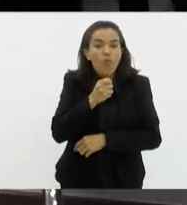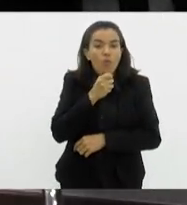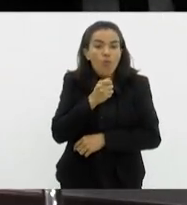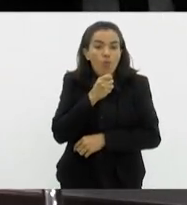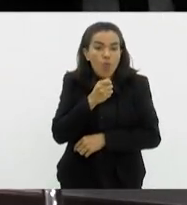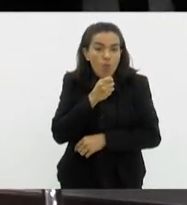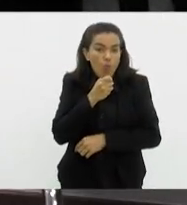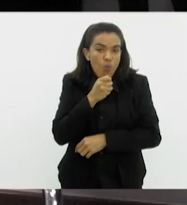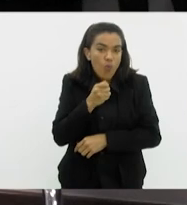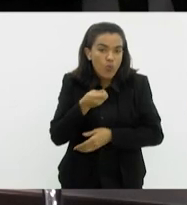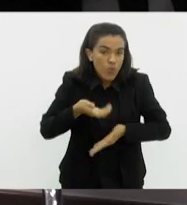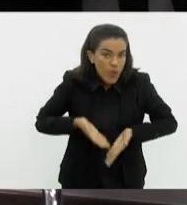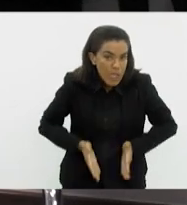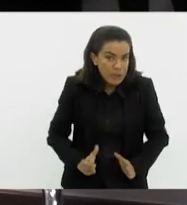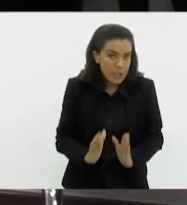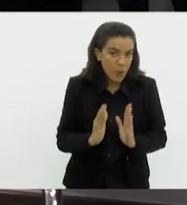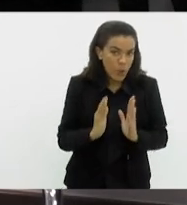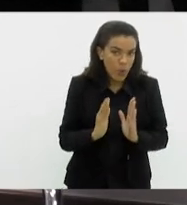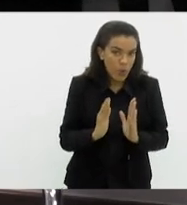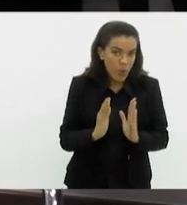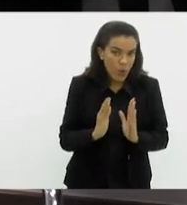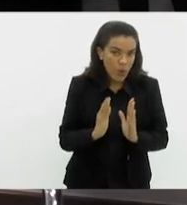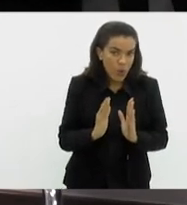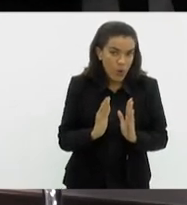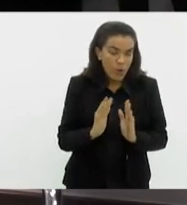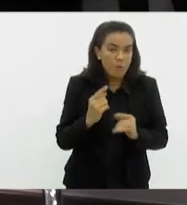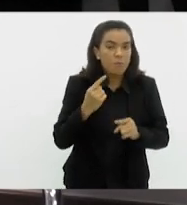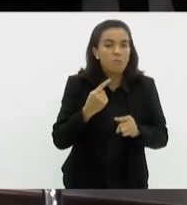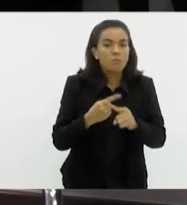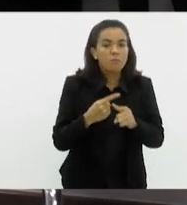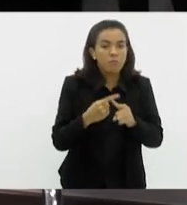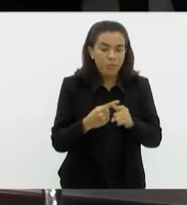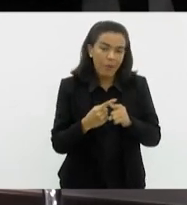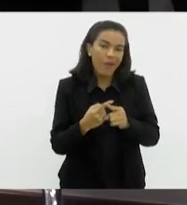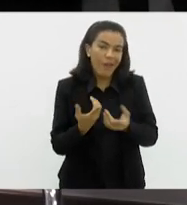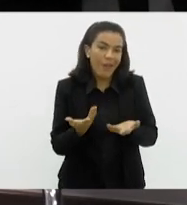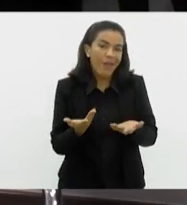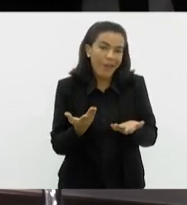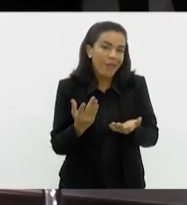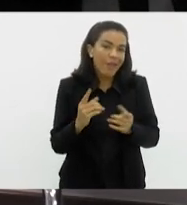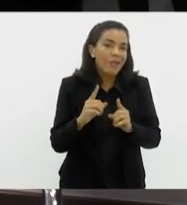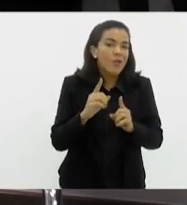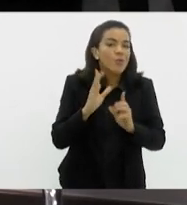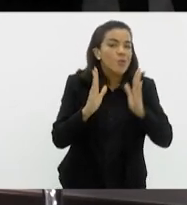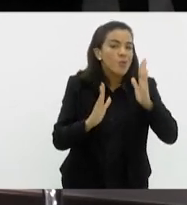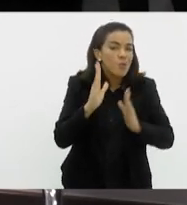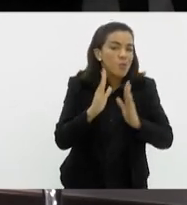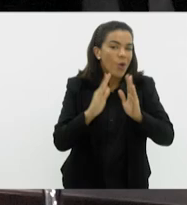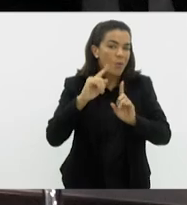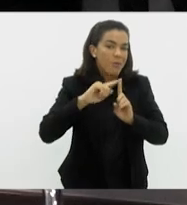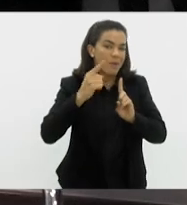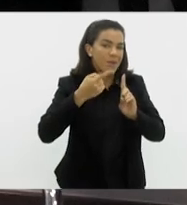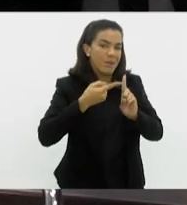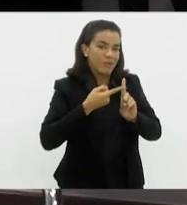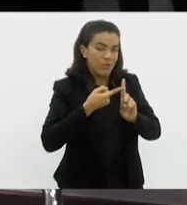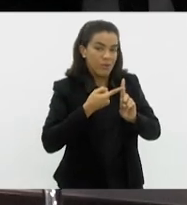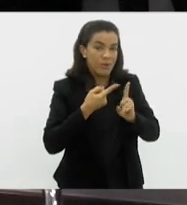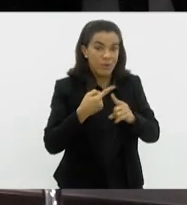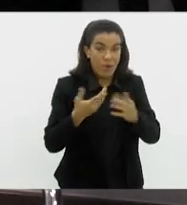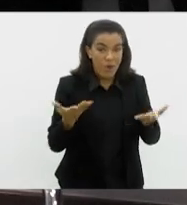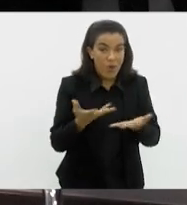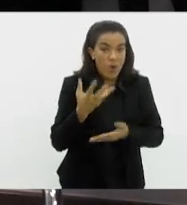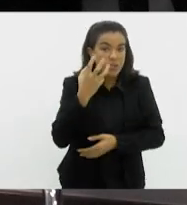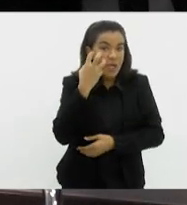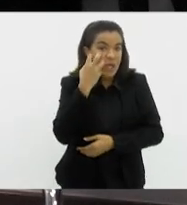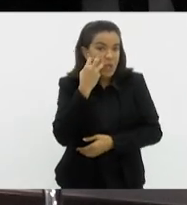está no feto. Até porque, né, ainda está em gestação. Até porque hoje a adoção